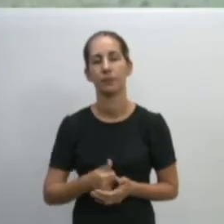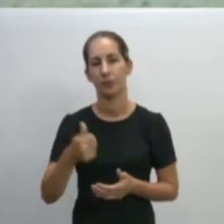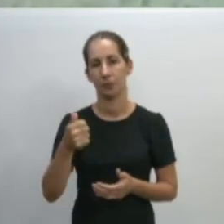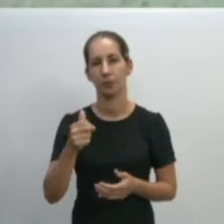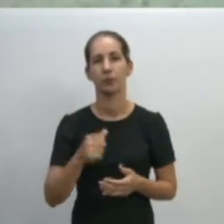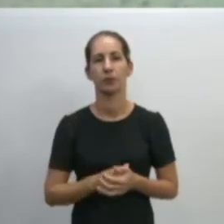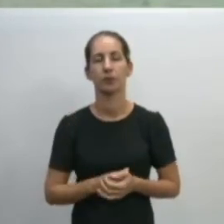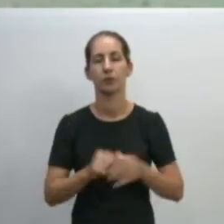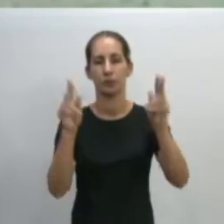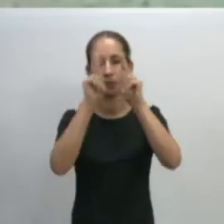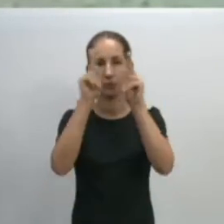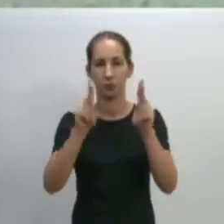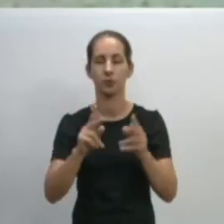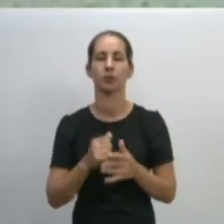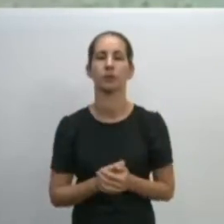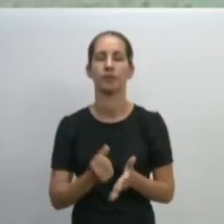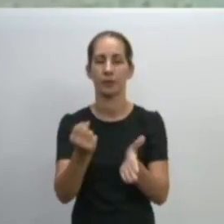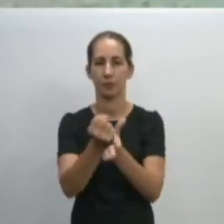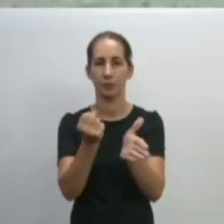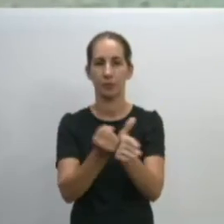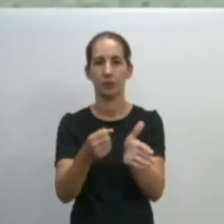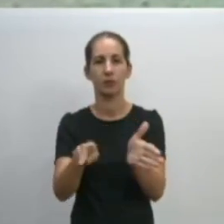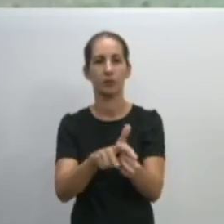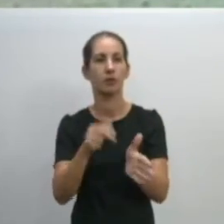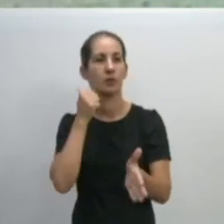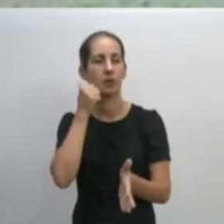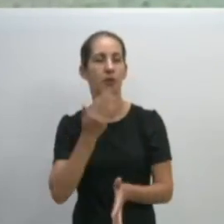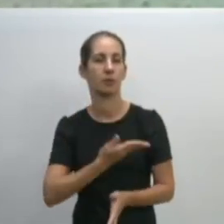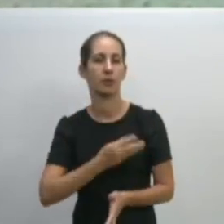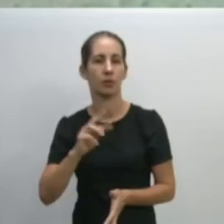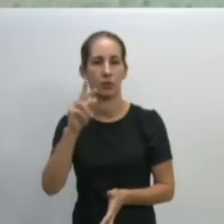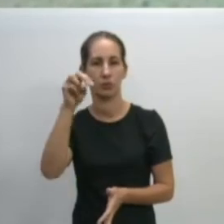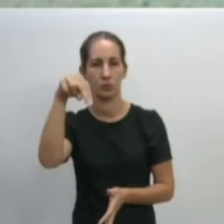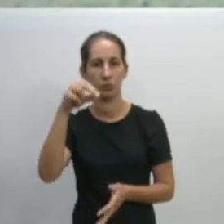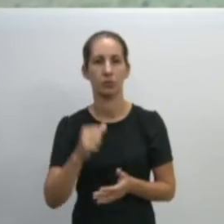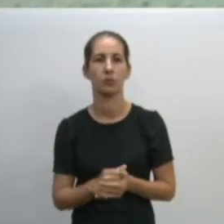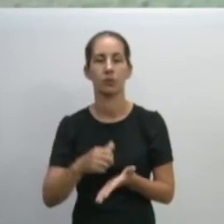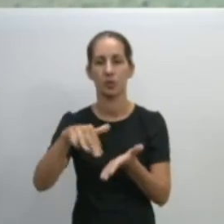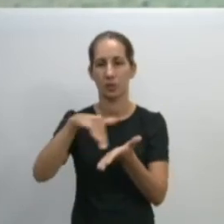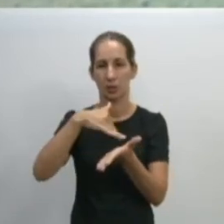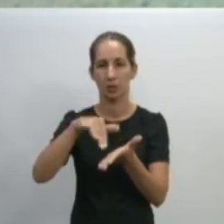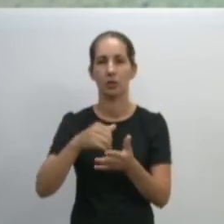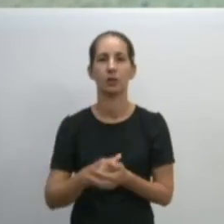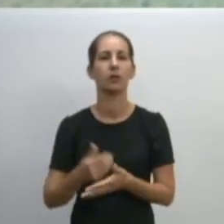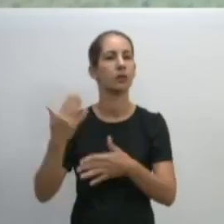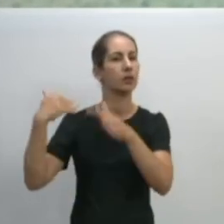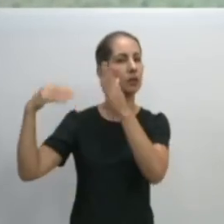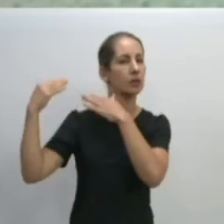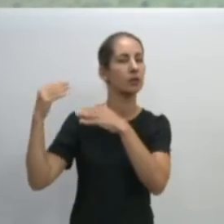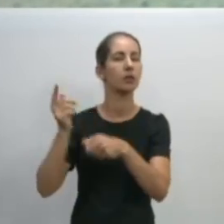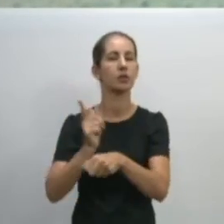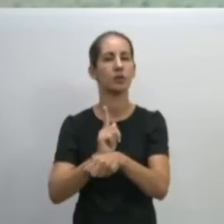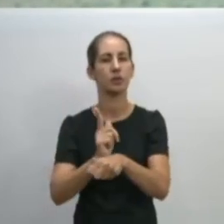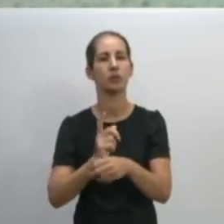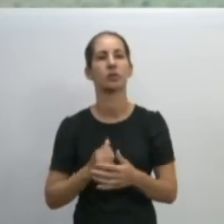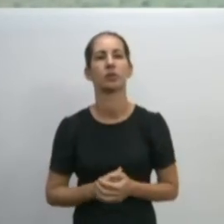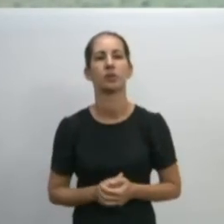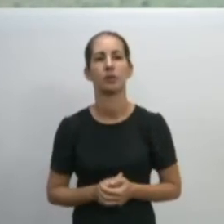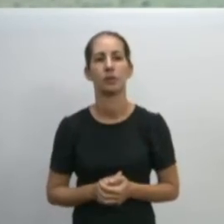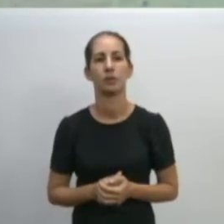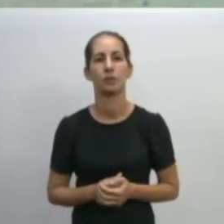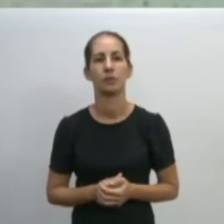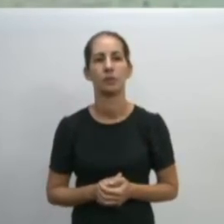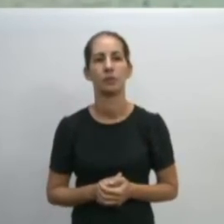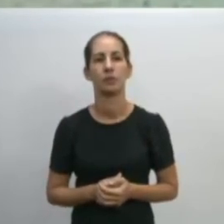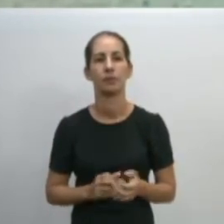aprovaram esse projeto de título cidadão, o nosso querido amigo Carlos, um secretário que vem desde a gestão passada